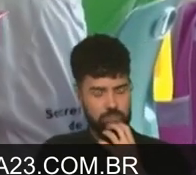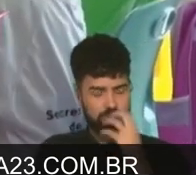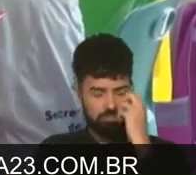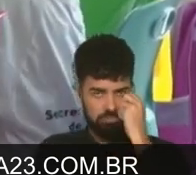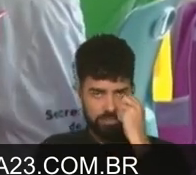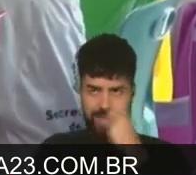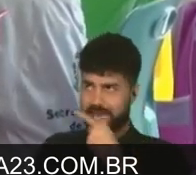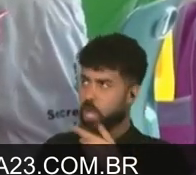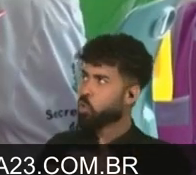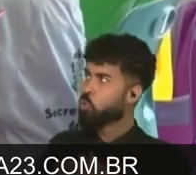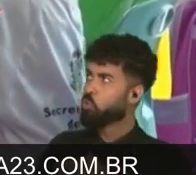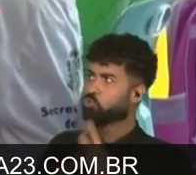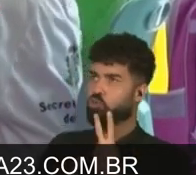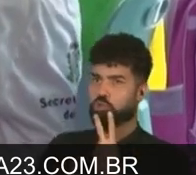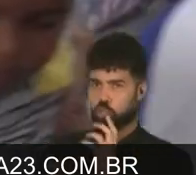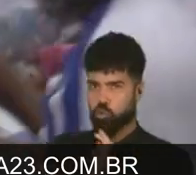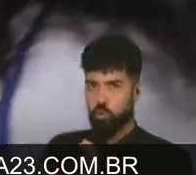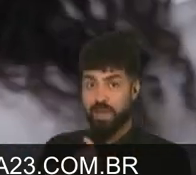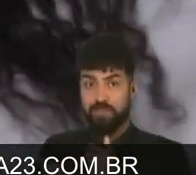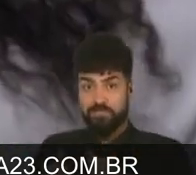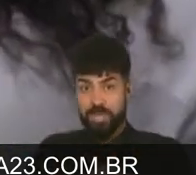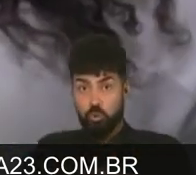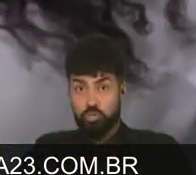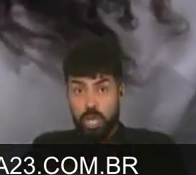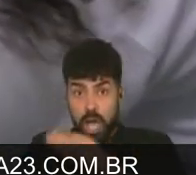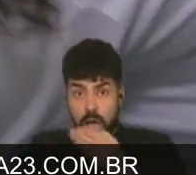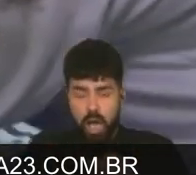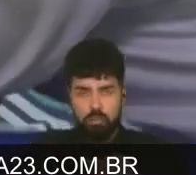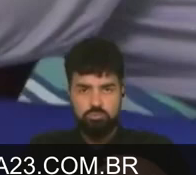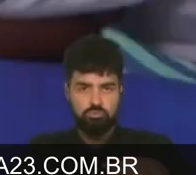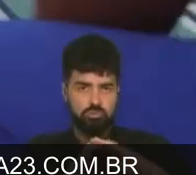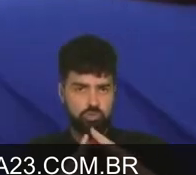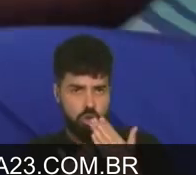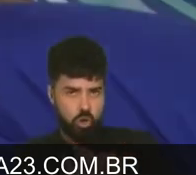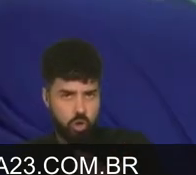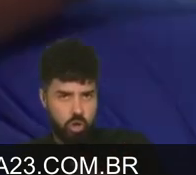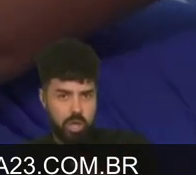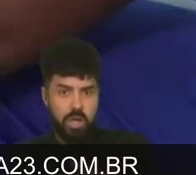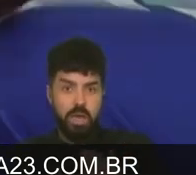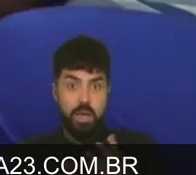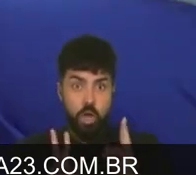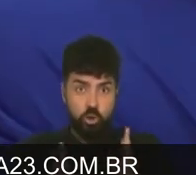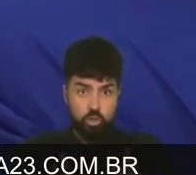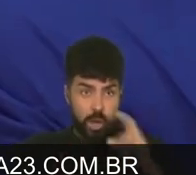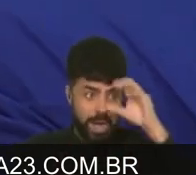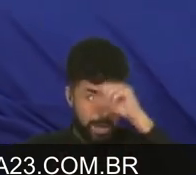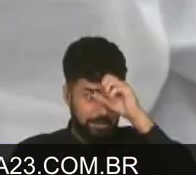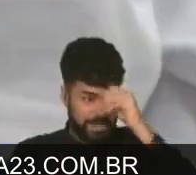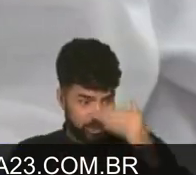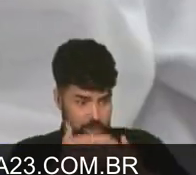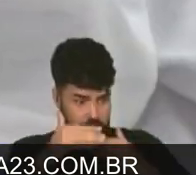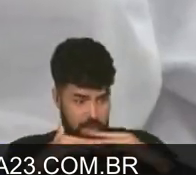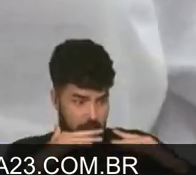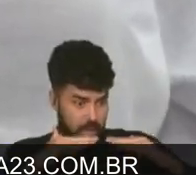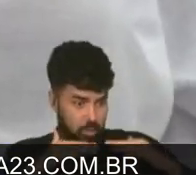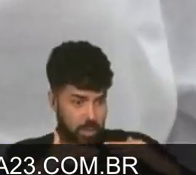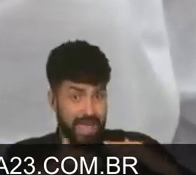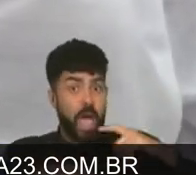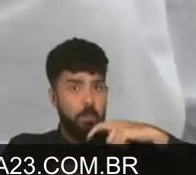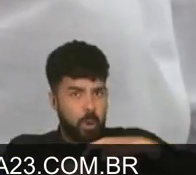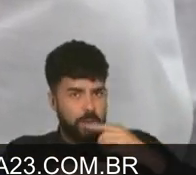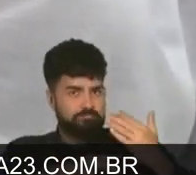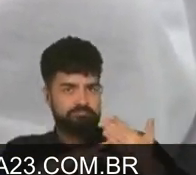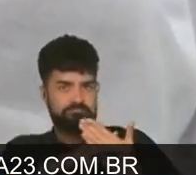Eles passam o dia inteiro aqui. E para manterem o desempenho de aprendizado em dia, o descanso